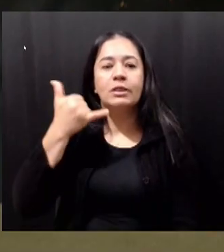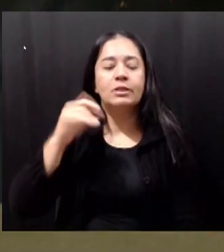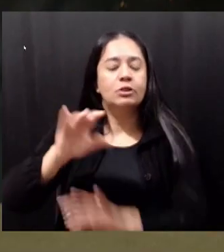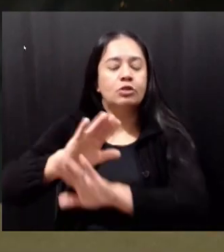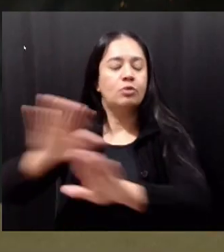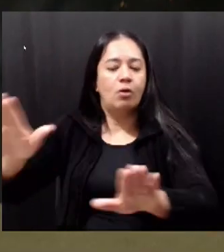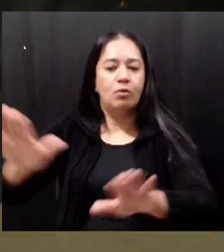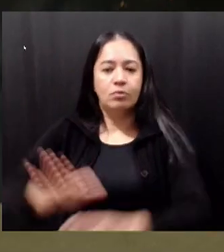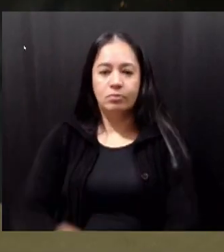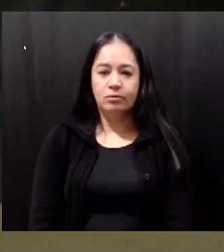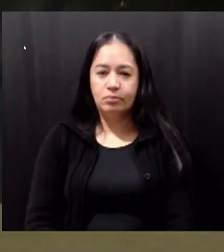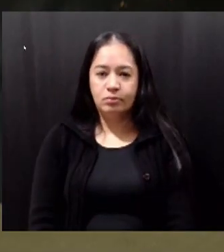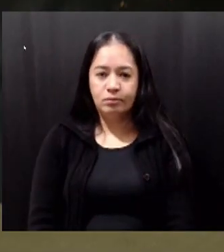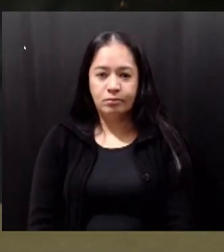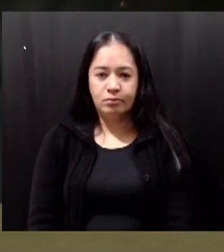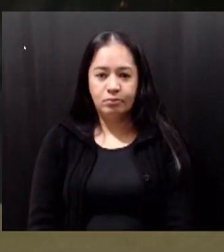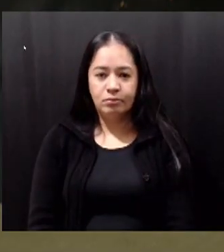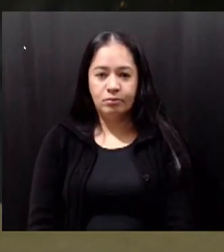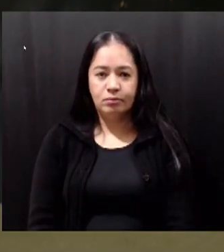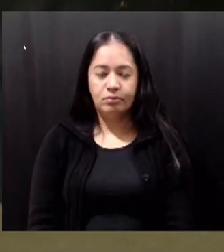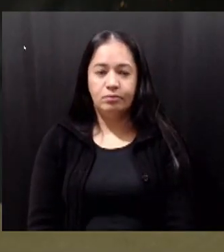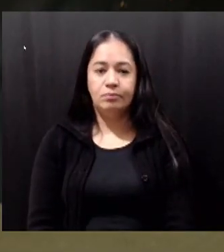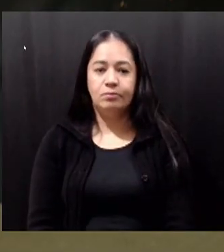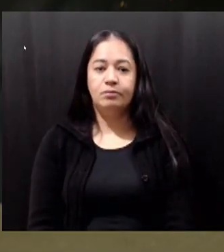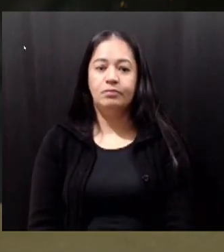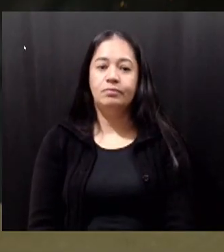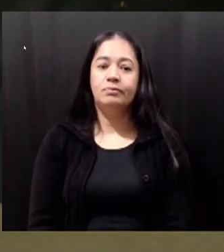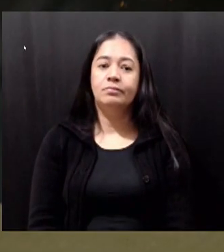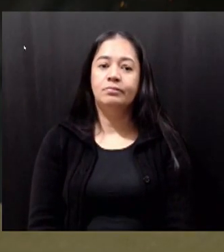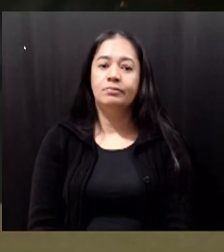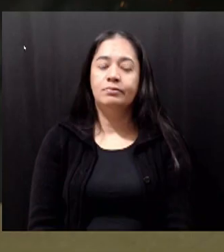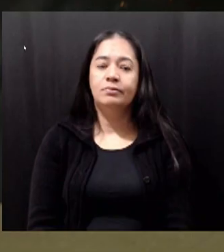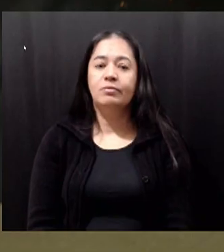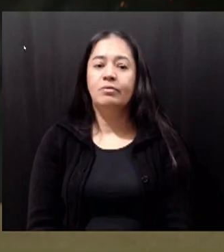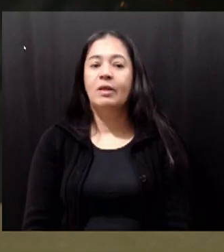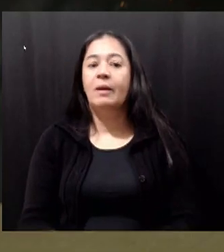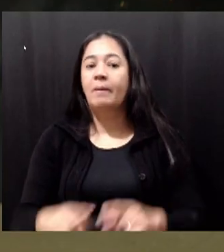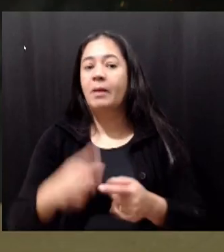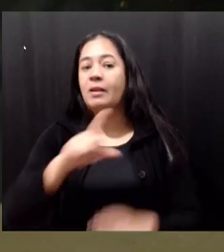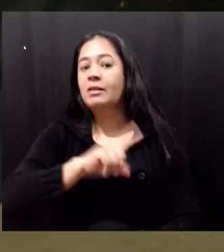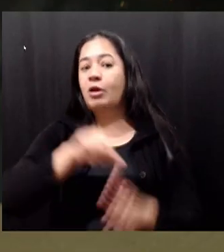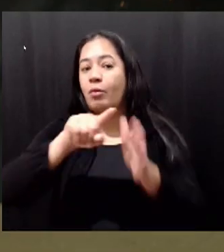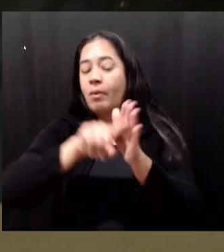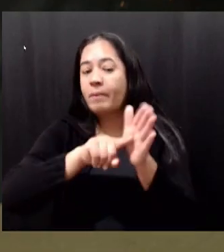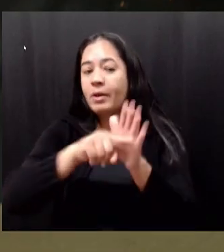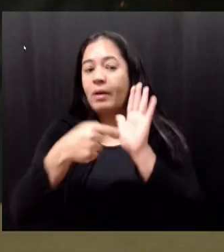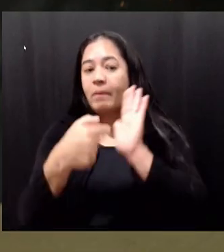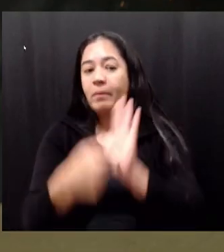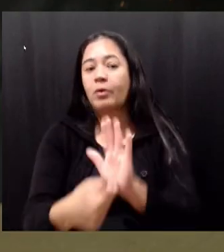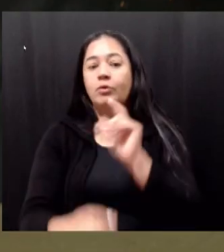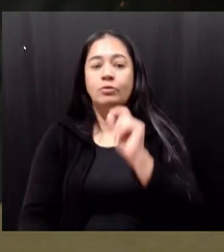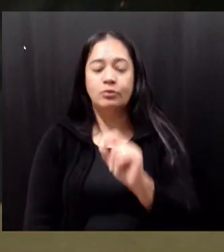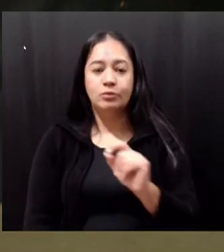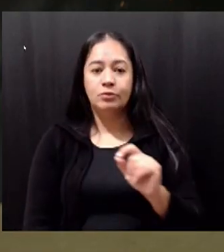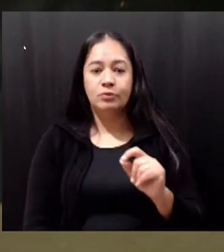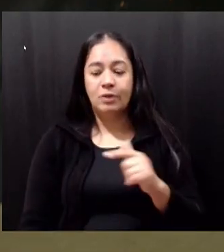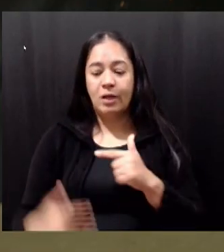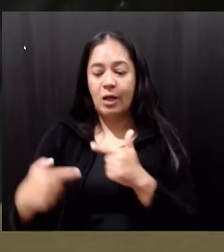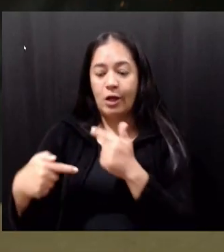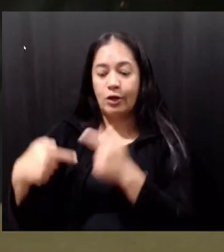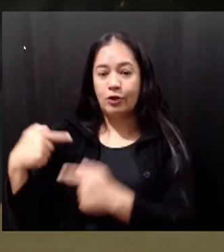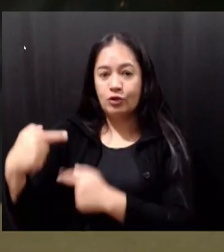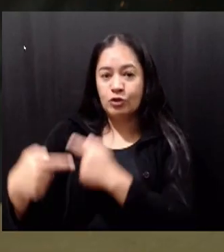Só faz e recebe ligação. E aí tem uma pesquisa que revela que a geração Z, aqui no